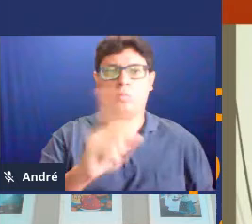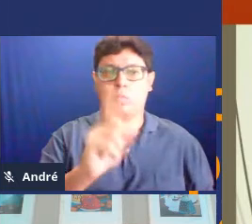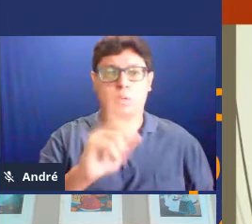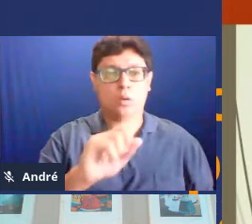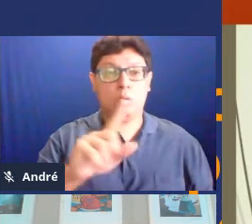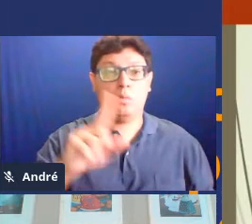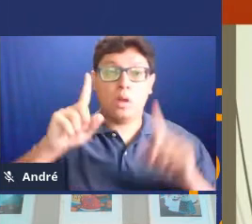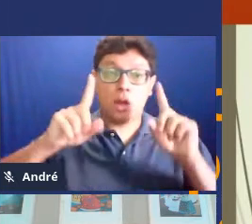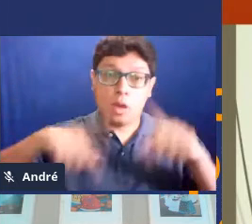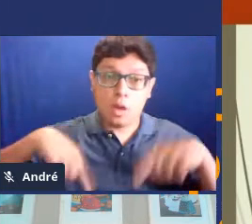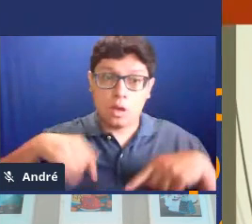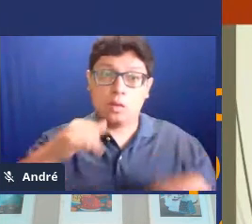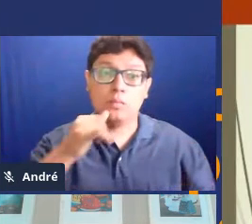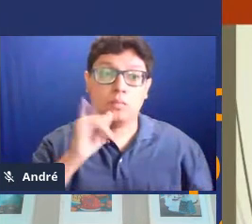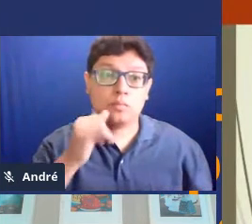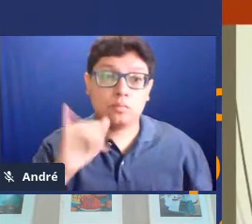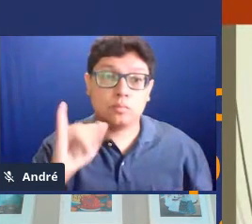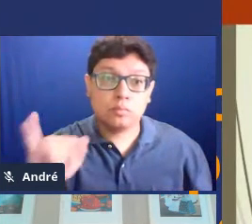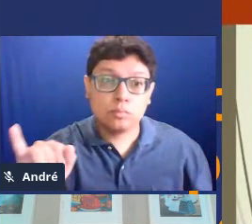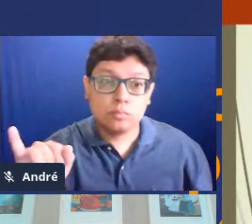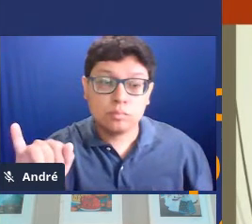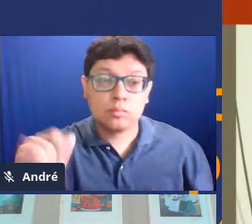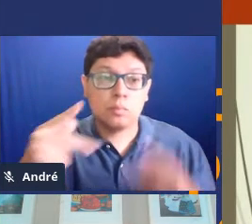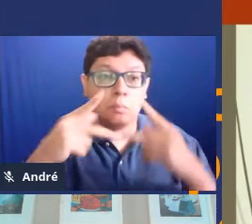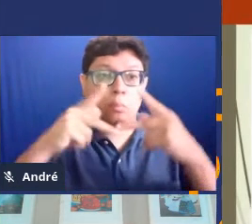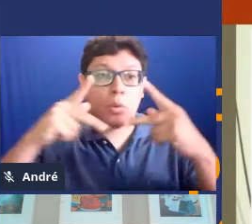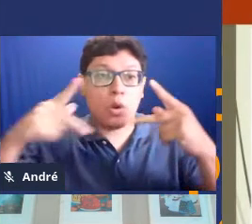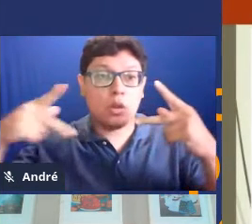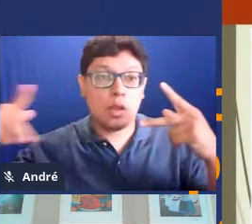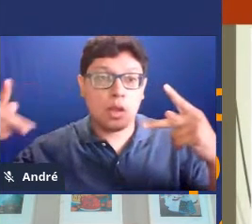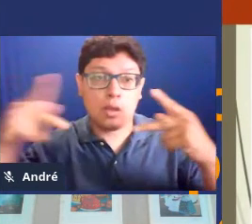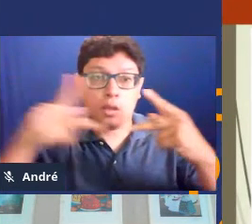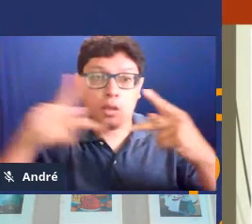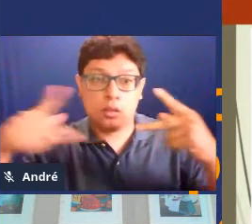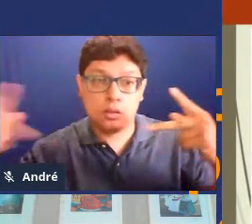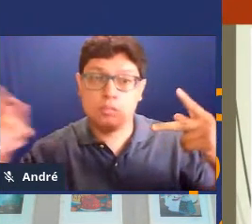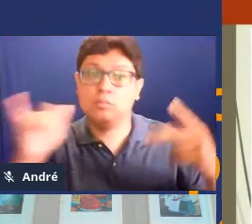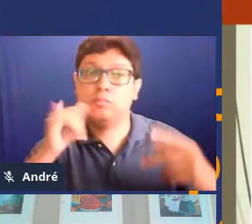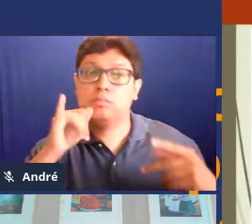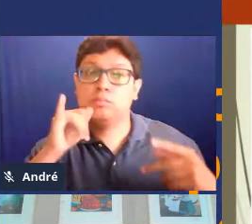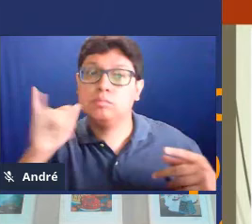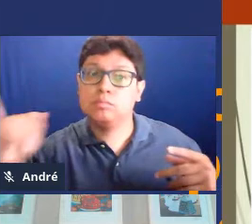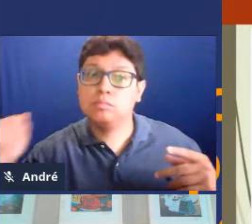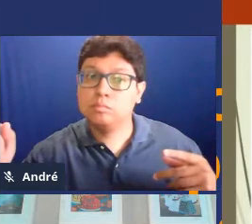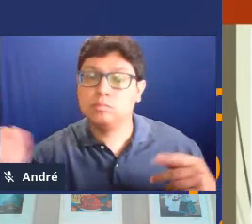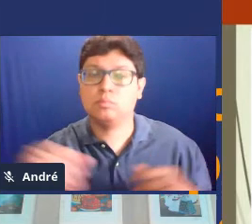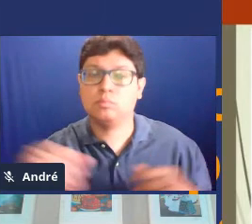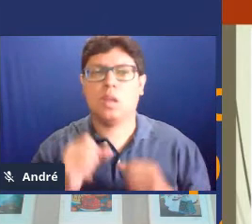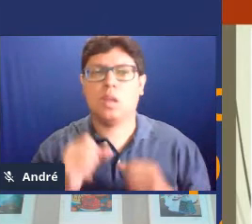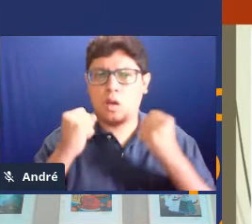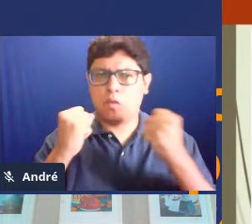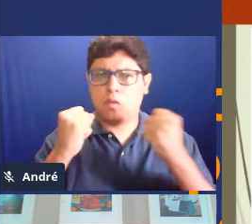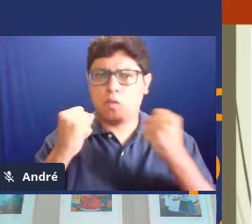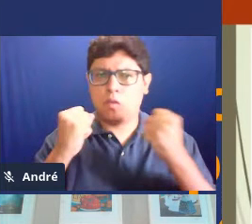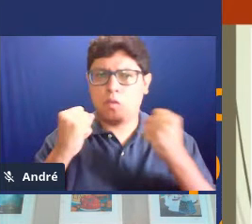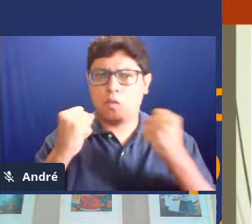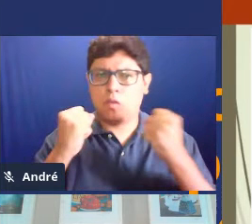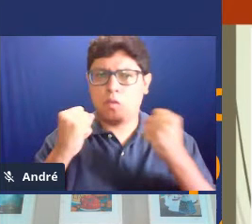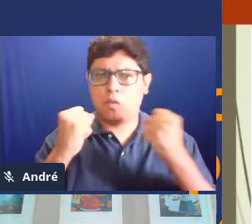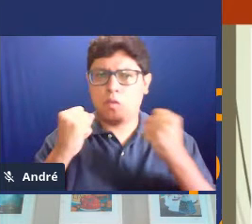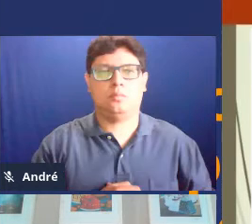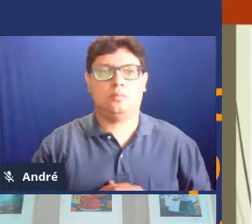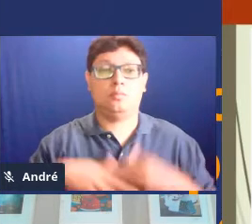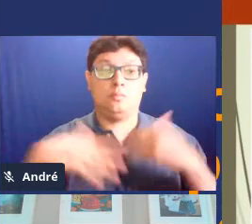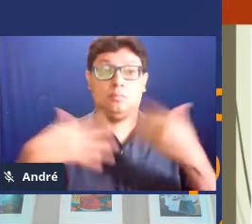gente entender o poder desse tipo de força. E com esses enrolamentos, de acordo com essas